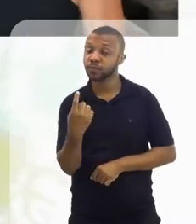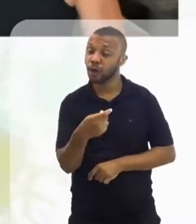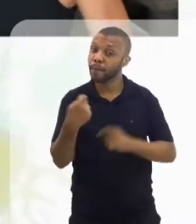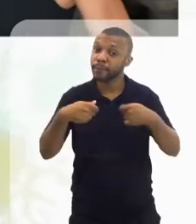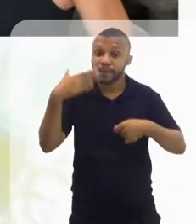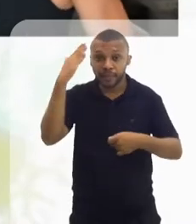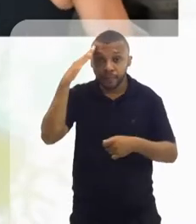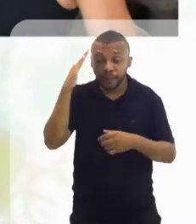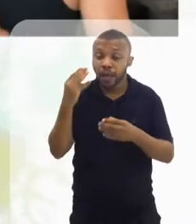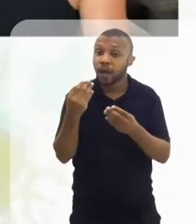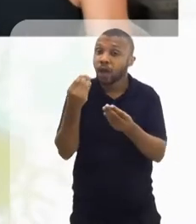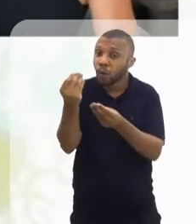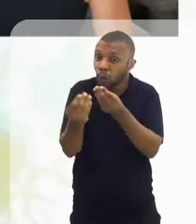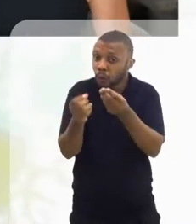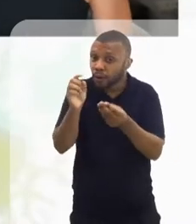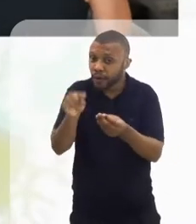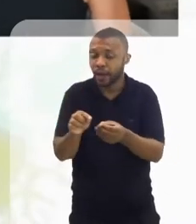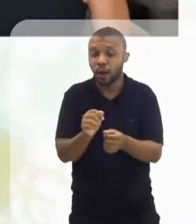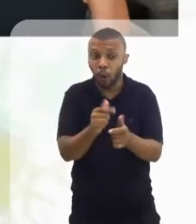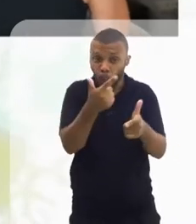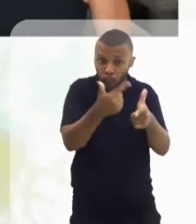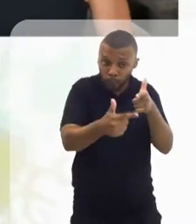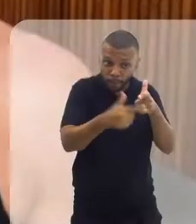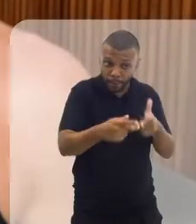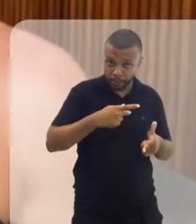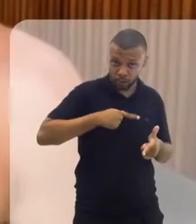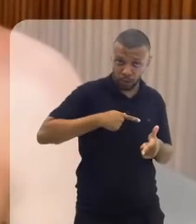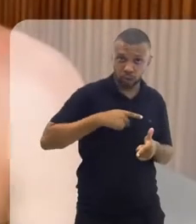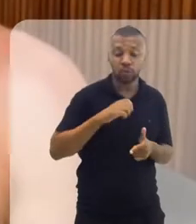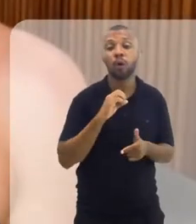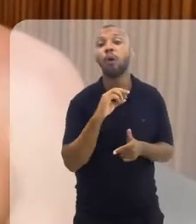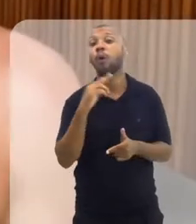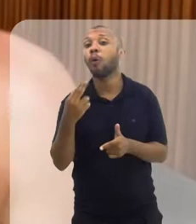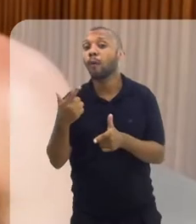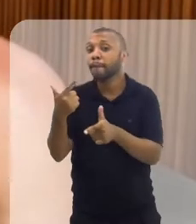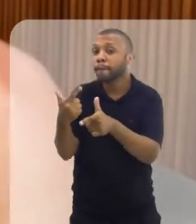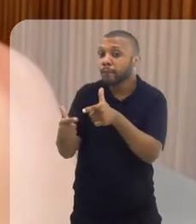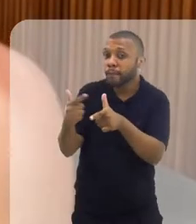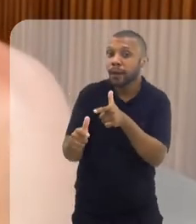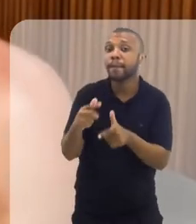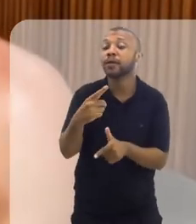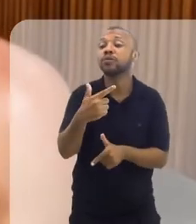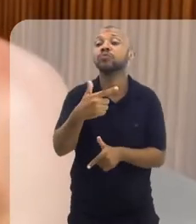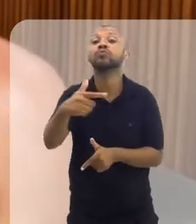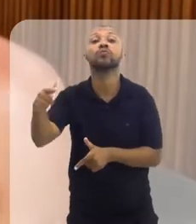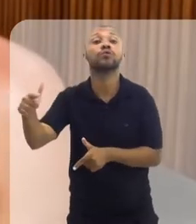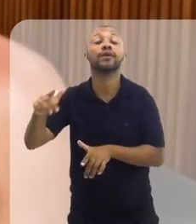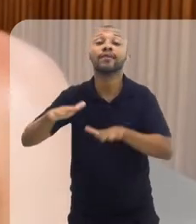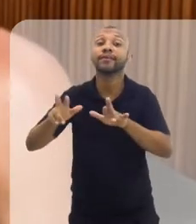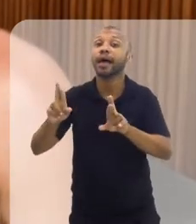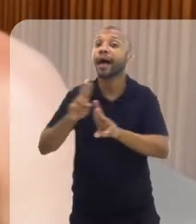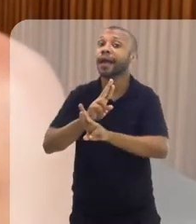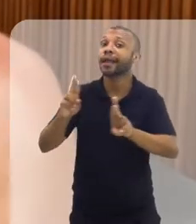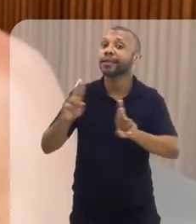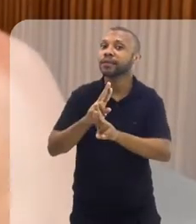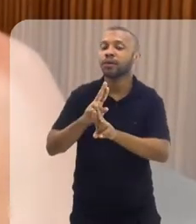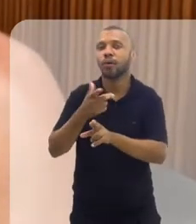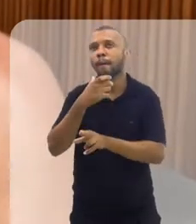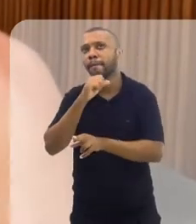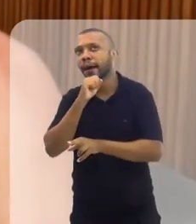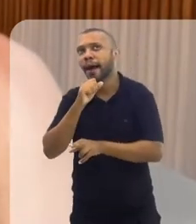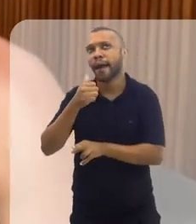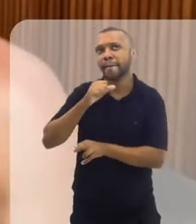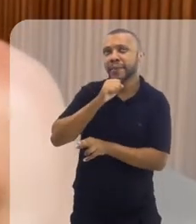são problemas nossos e quando são problemas dos outros, né? Porque Boa. mesmo na relação com os nossos pais, muitas vezes a